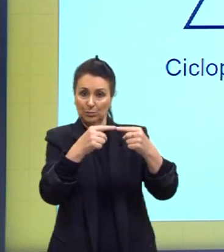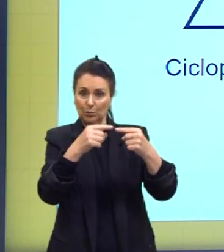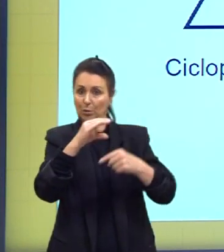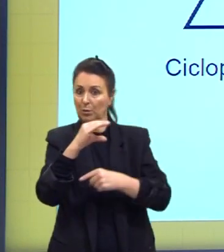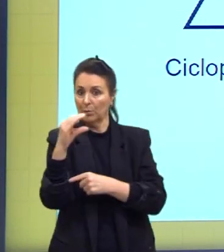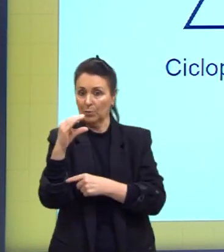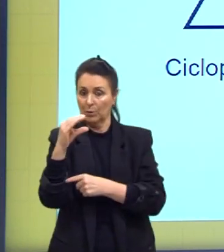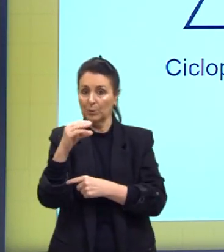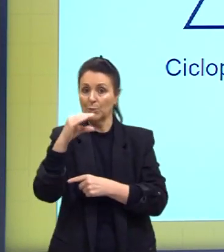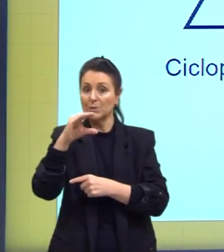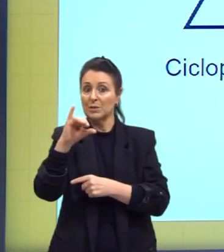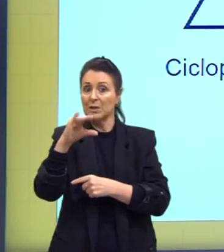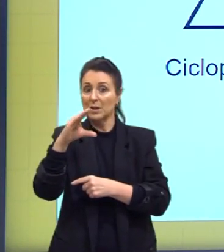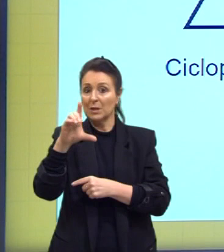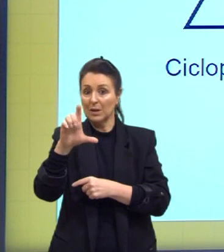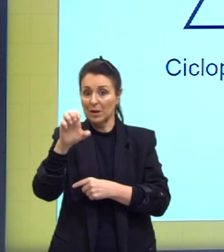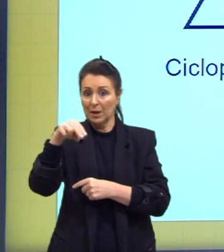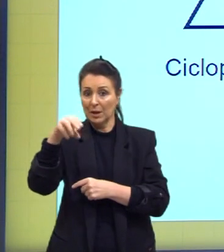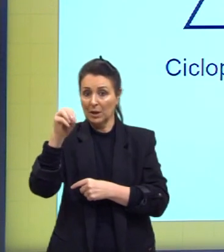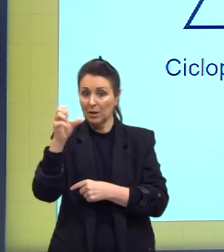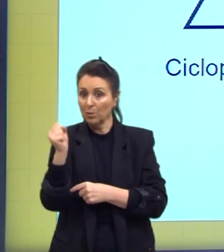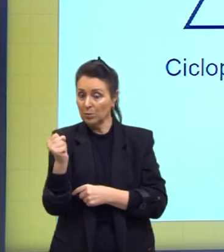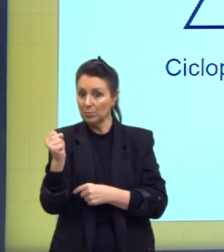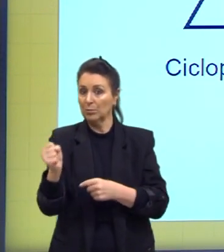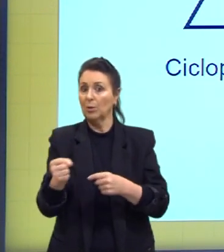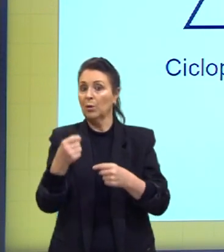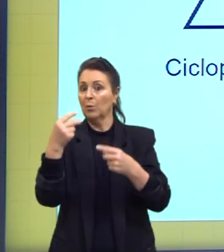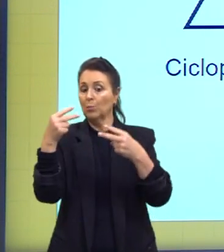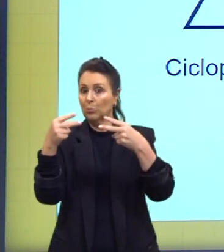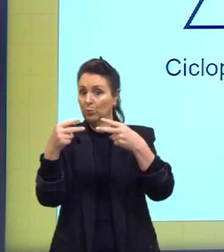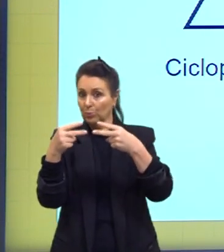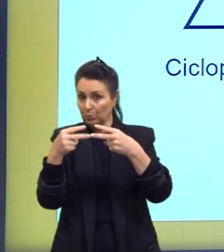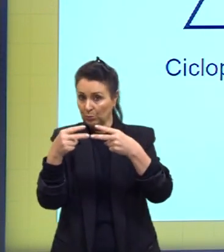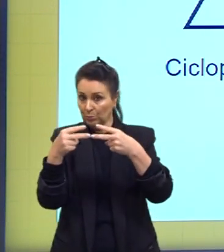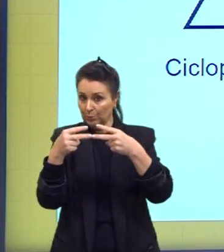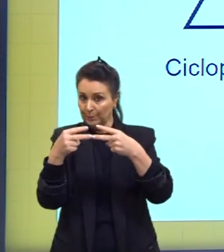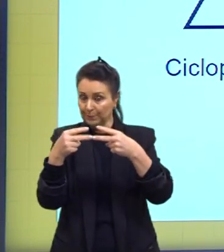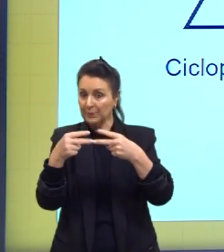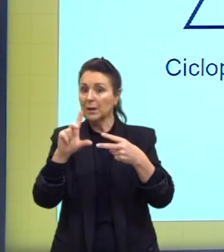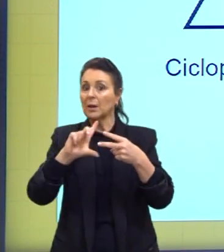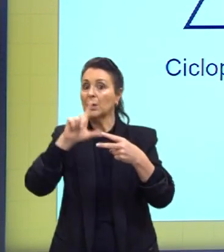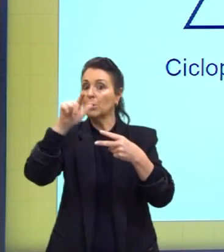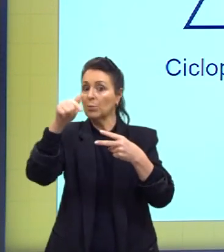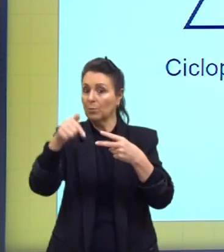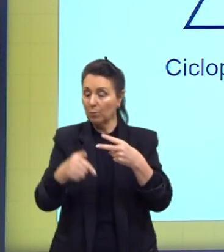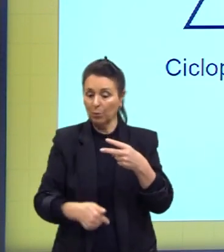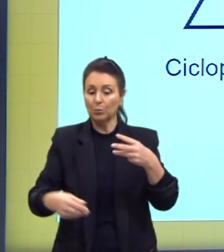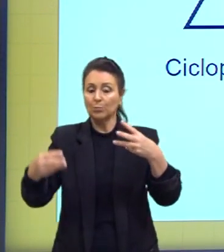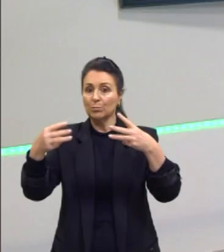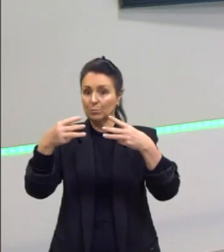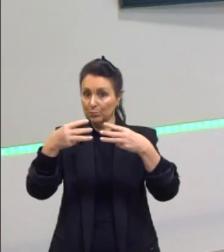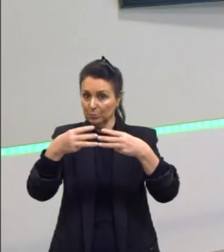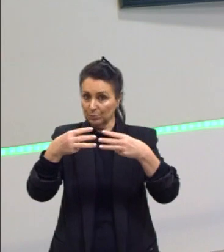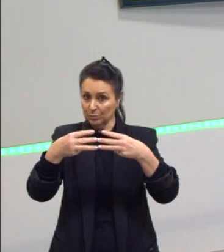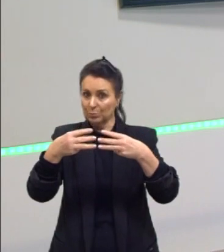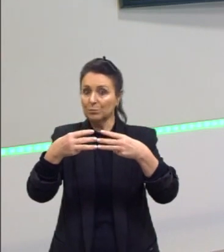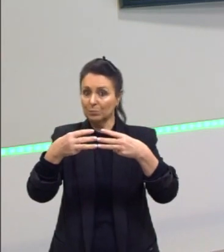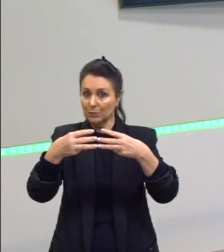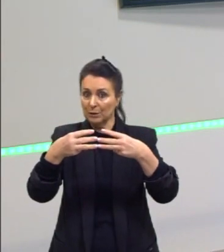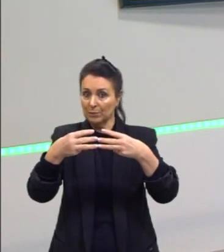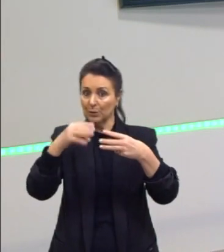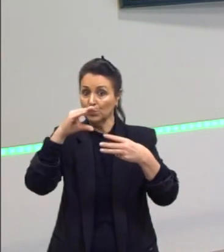carbonos no ciclenos eu tenho pelo menos uma ligação dupla e no cycle nos eu vou ter pelo